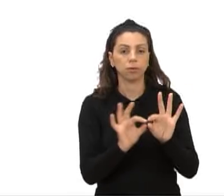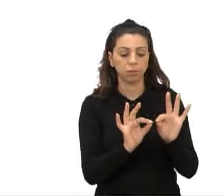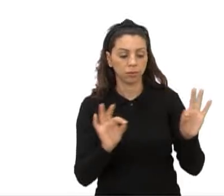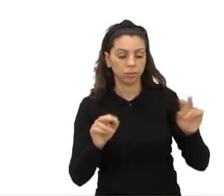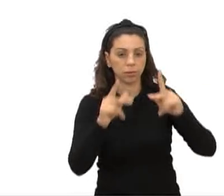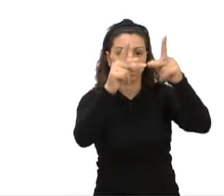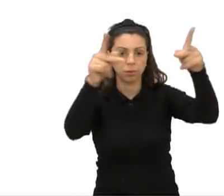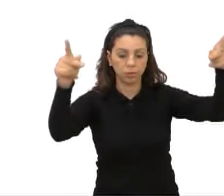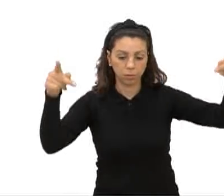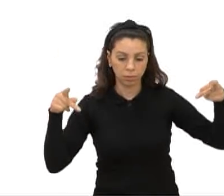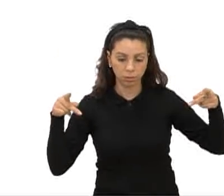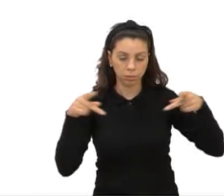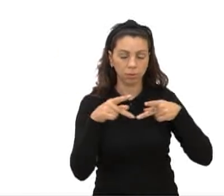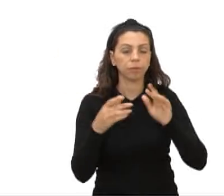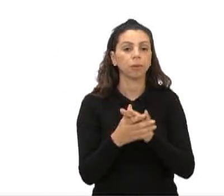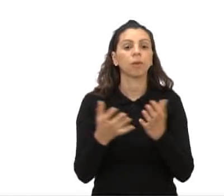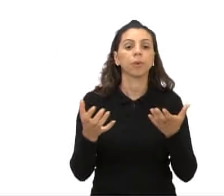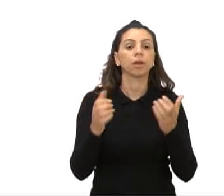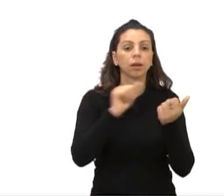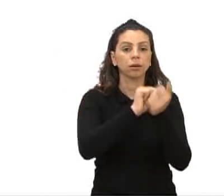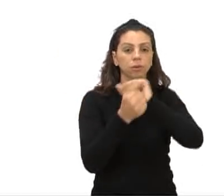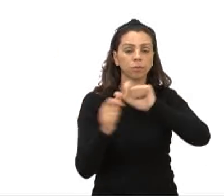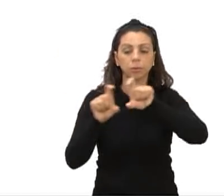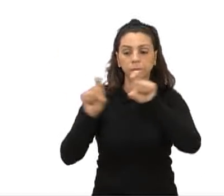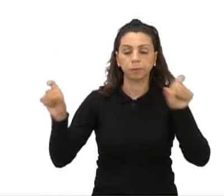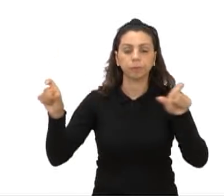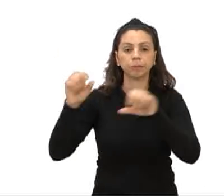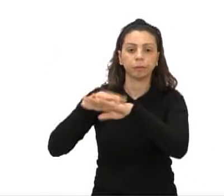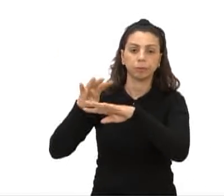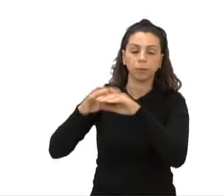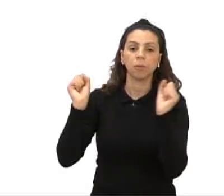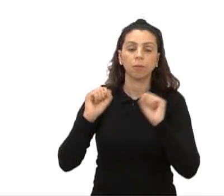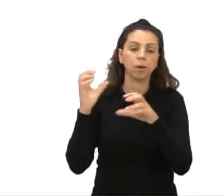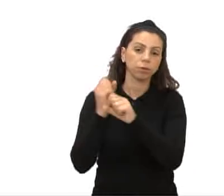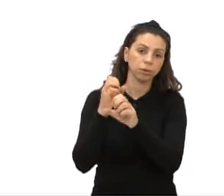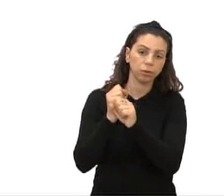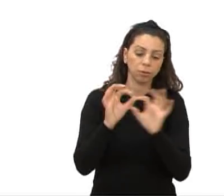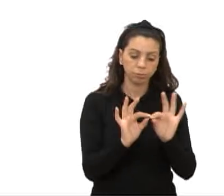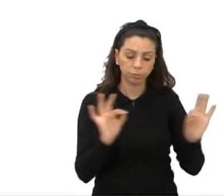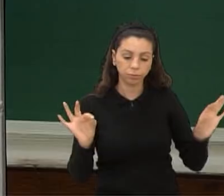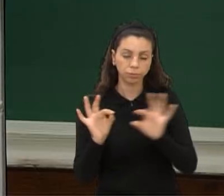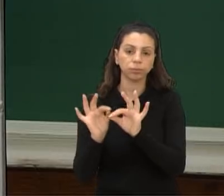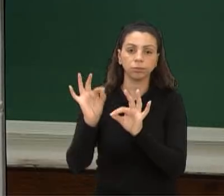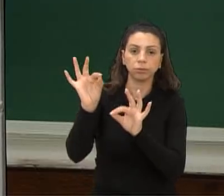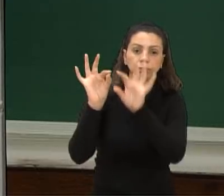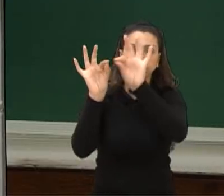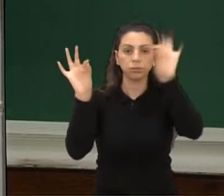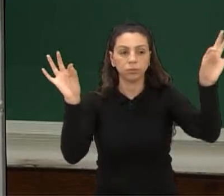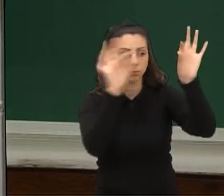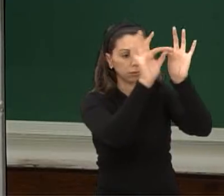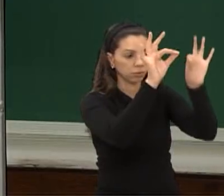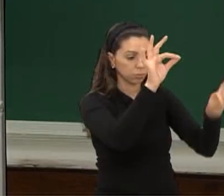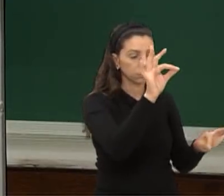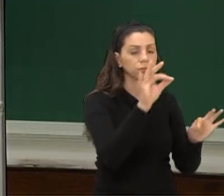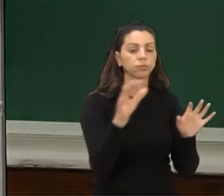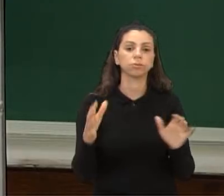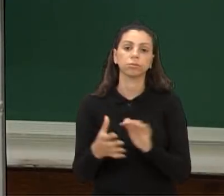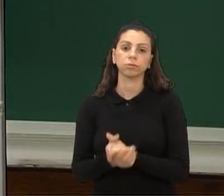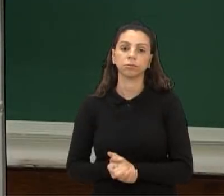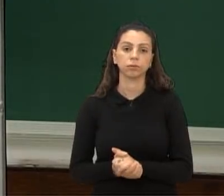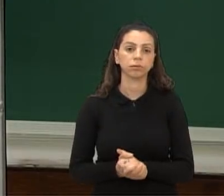X mais 10 e a largura aqui, que é representada por x, certo? Bom, ele quer que